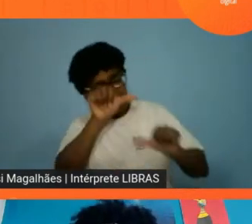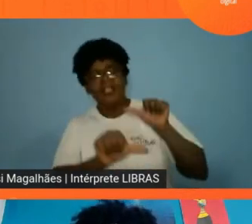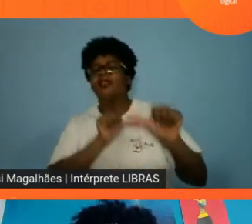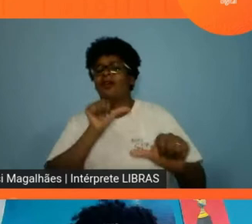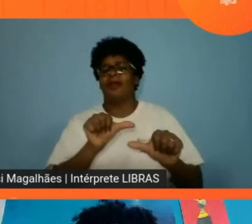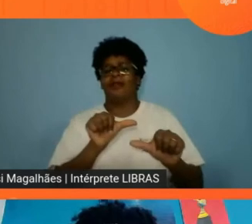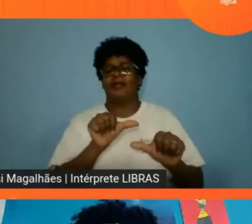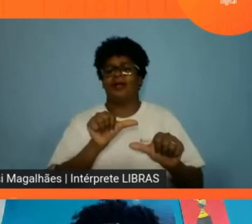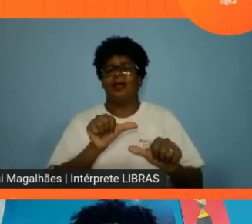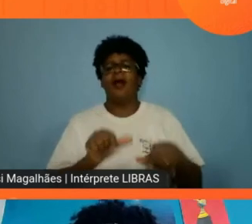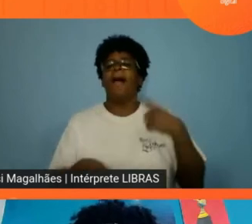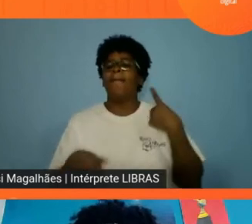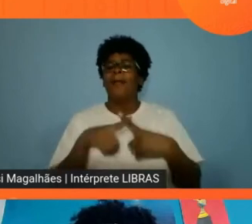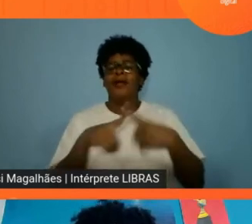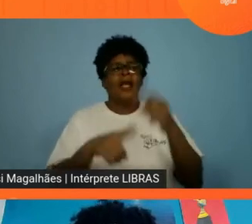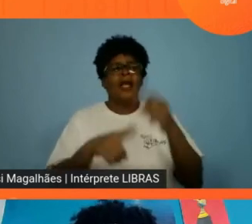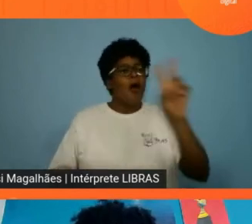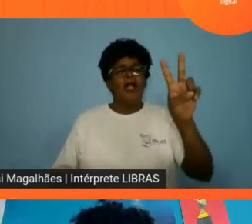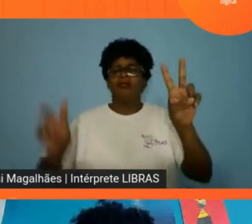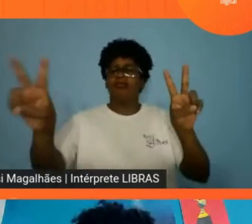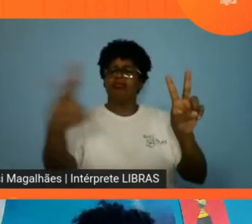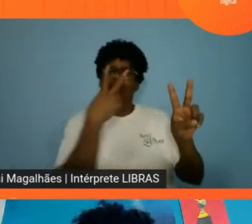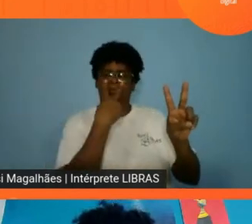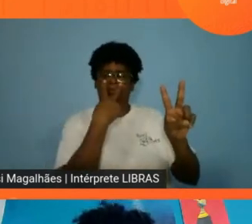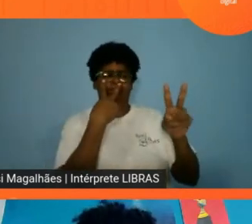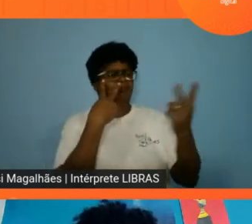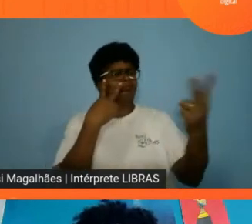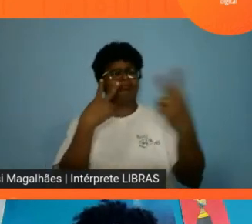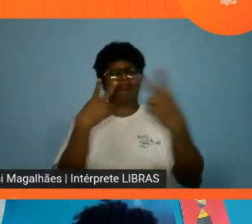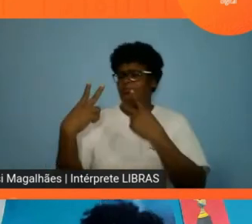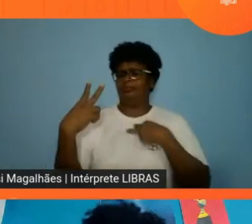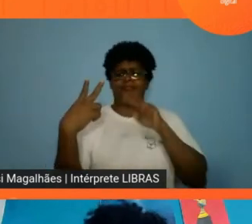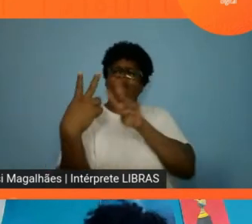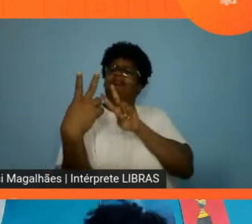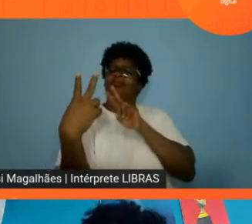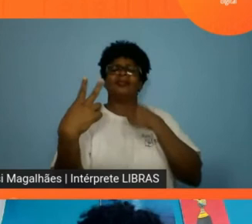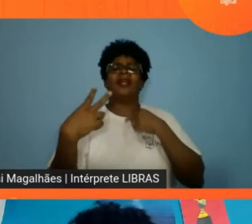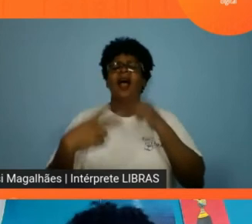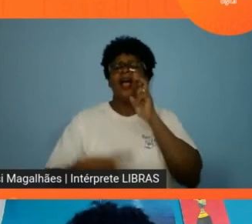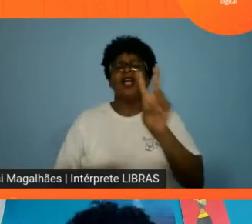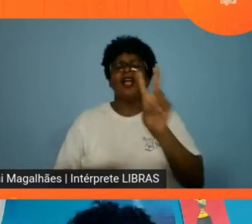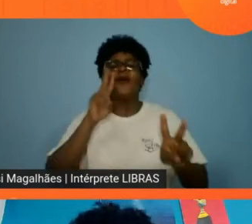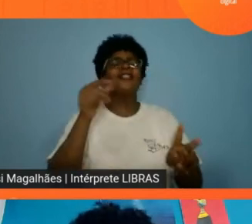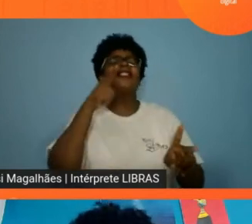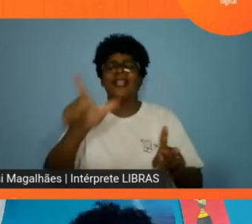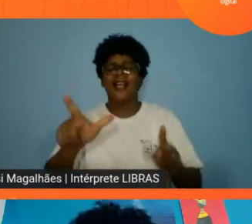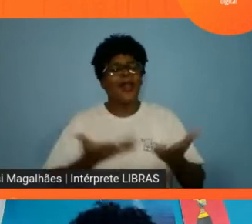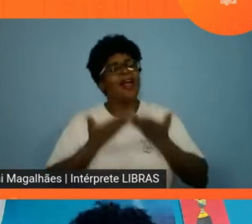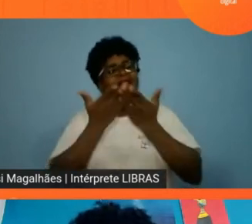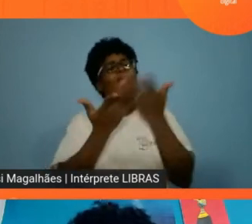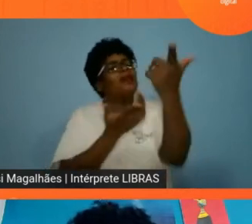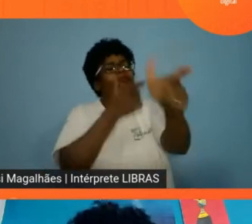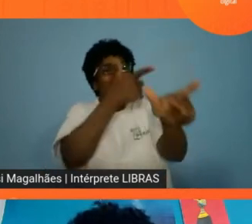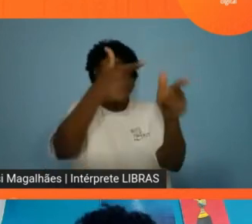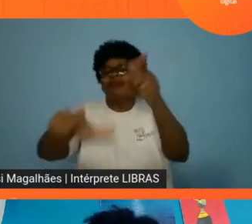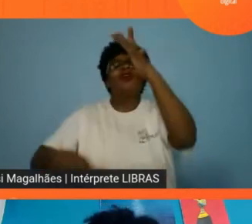né? Porque daí eu olho para mim, eu vejo o que eu quero para mim e nisso eu consigo levar para as pessoas, porque o